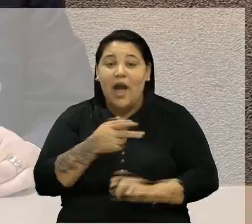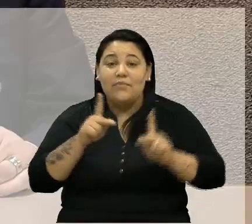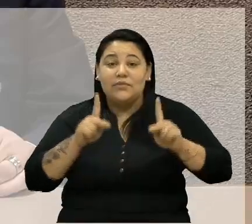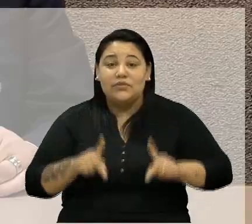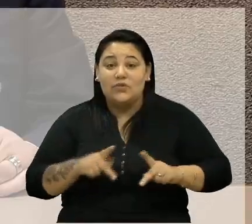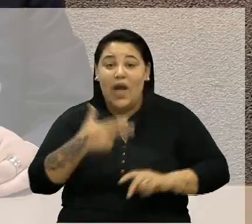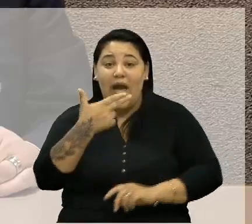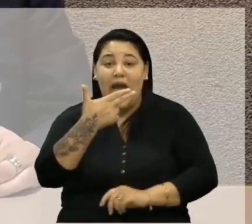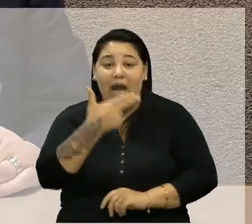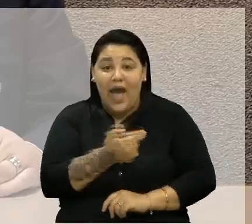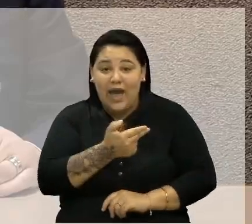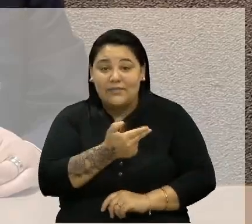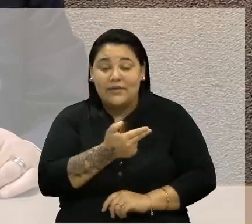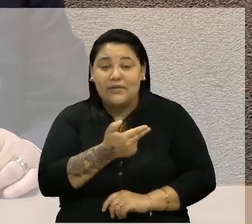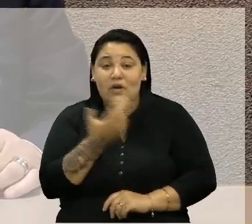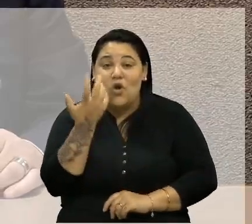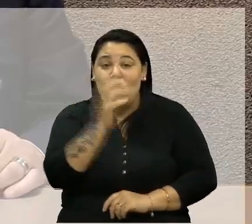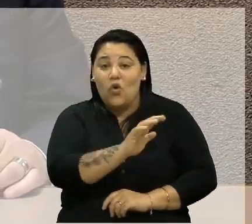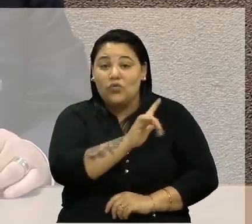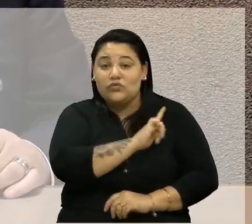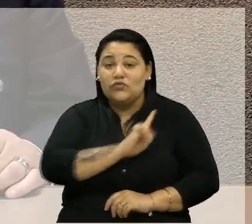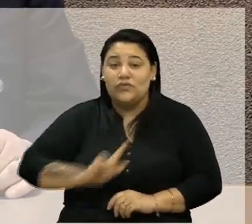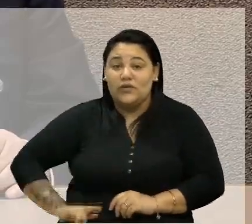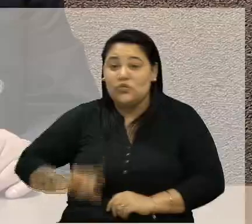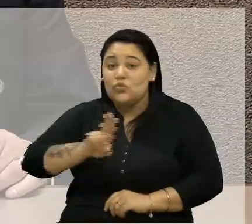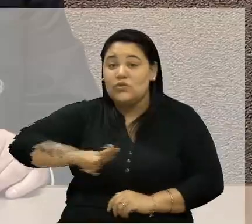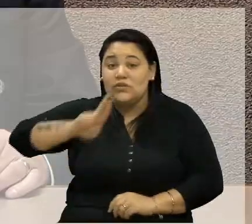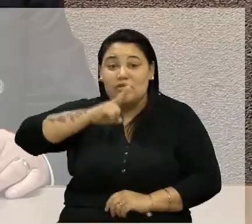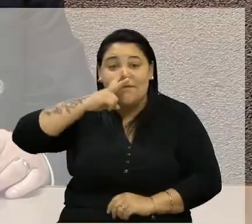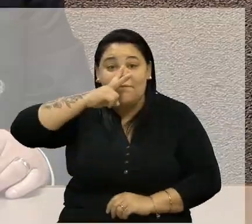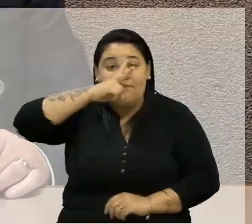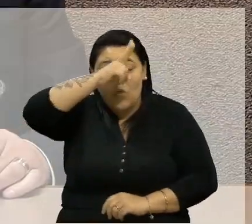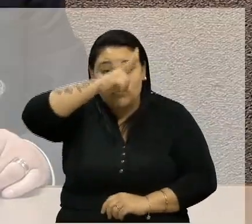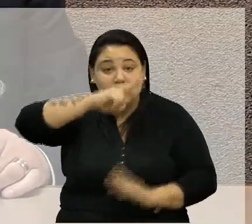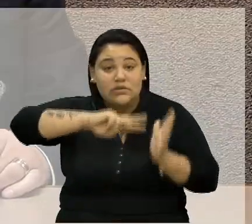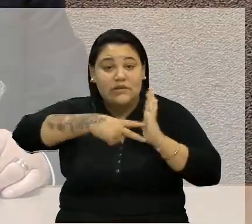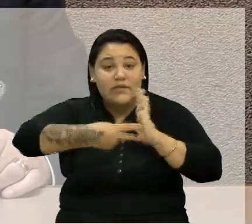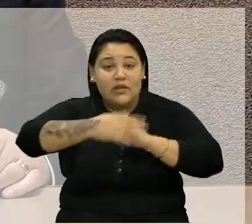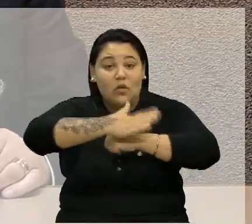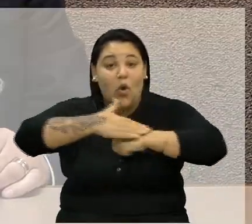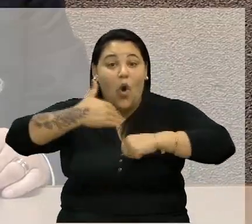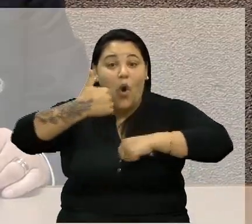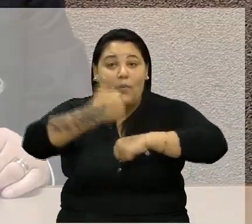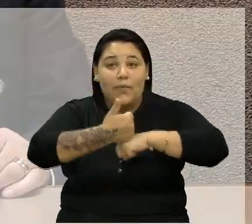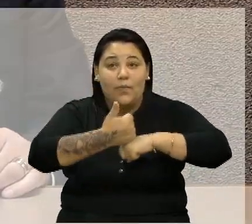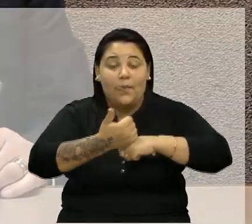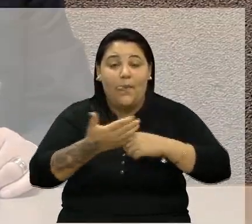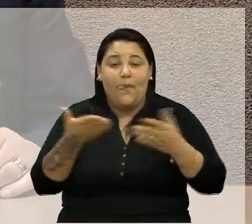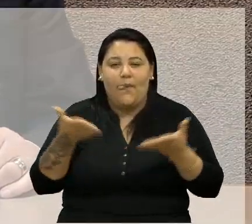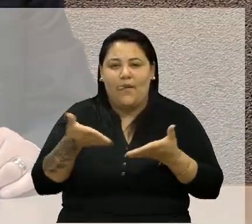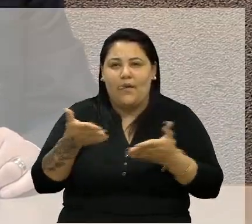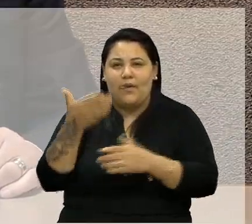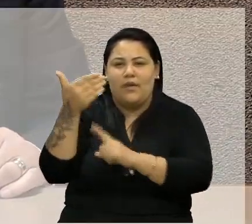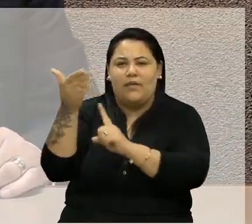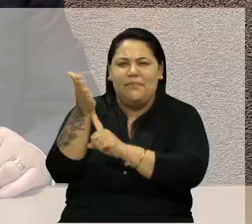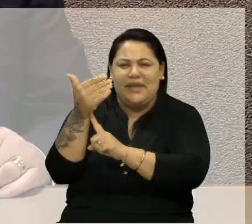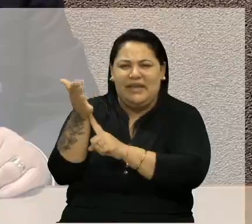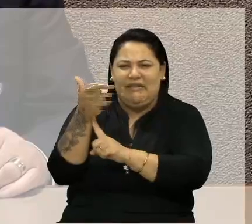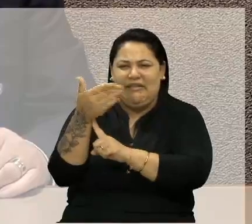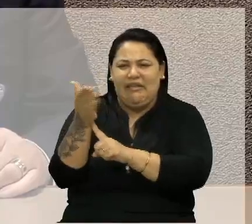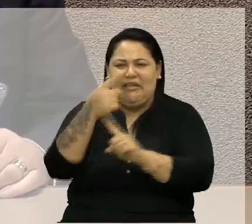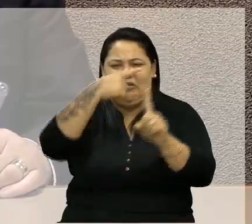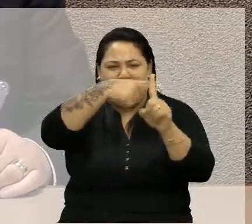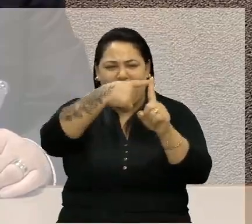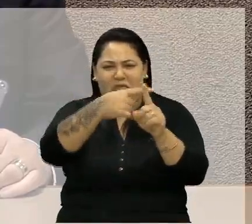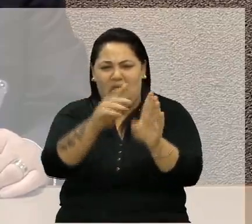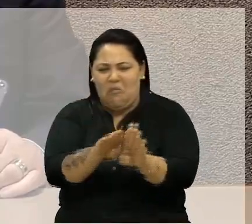contra o governo para derrubar na força. Isso é golpe. Agora, com bandeira, crucifixo e Bíblia, eu